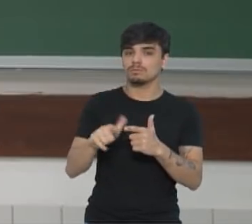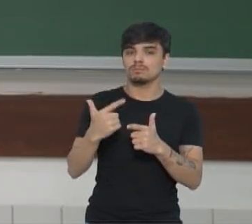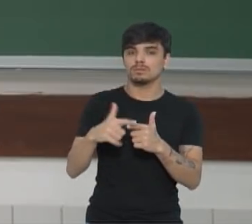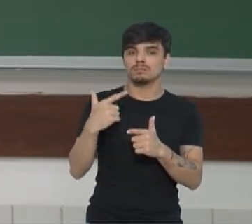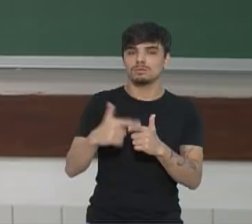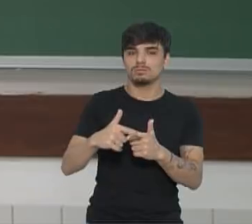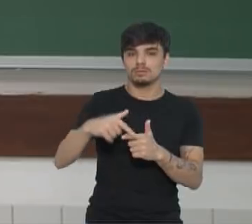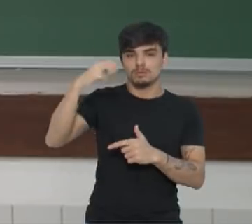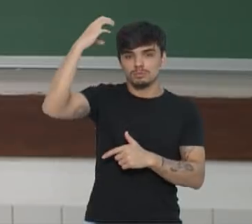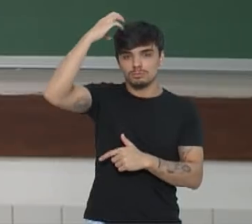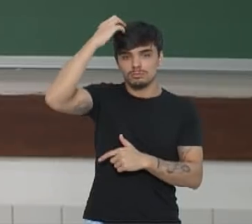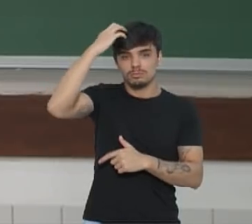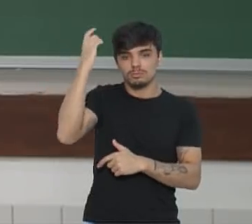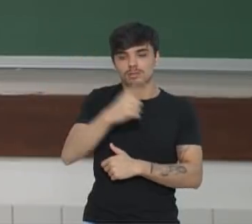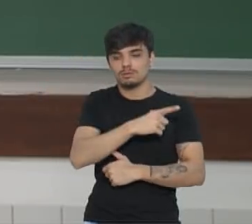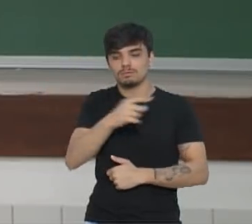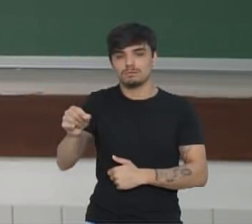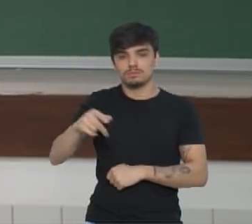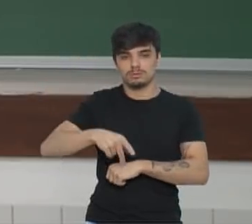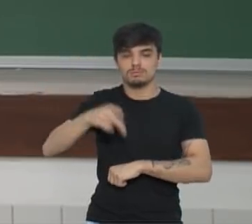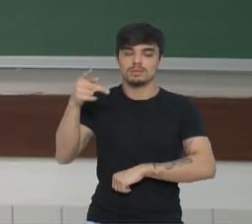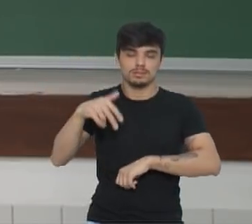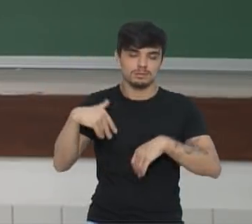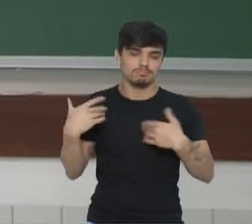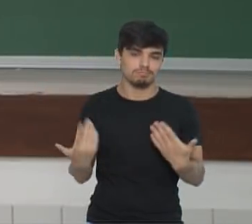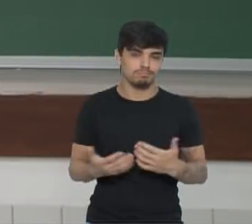rei estava fugindo do país.